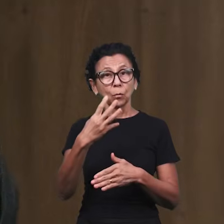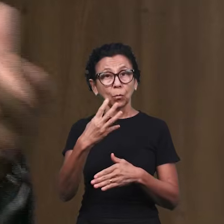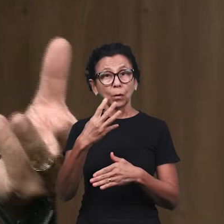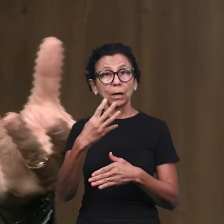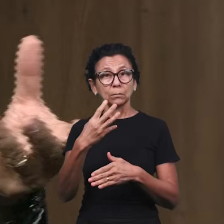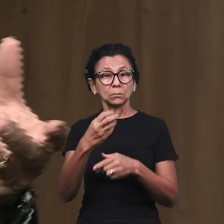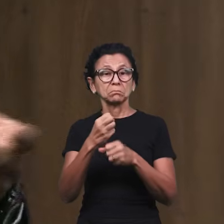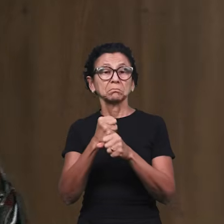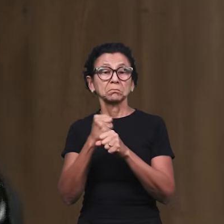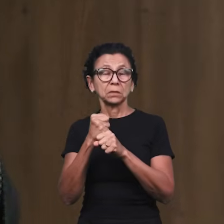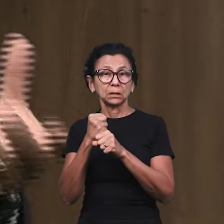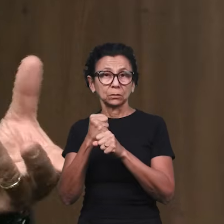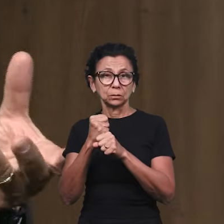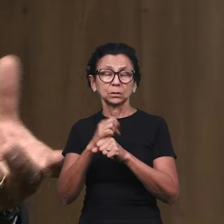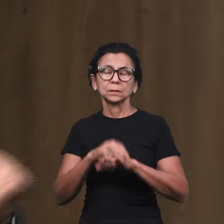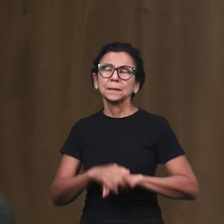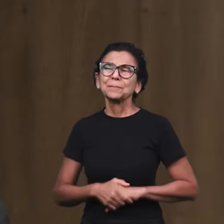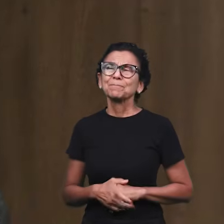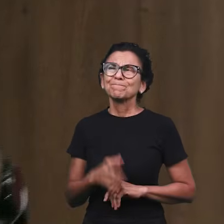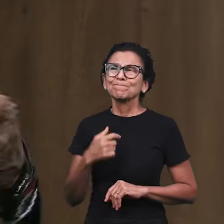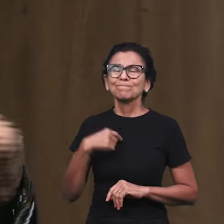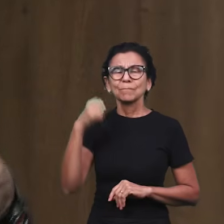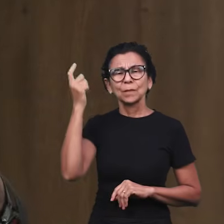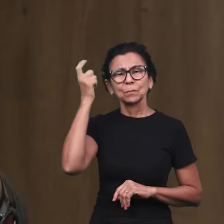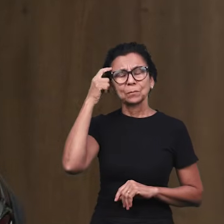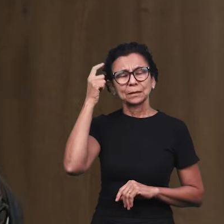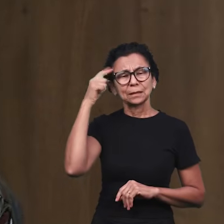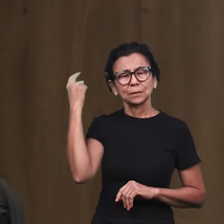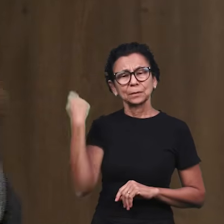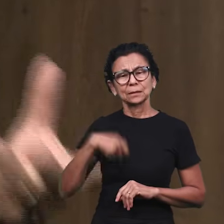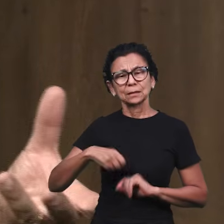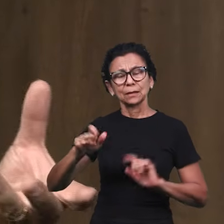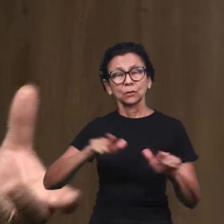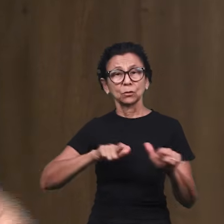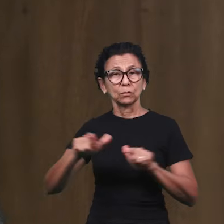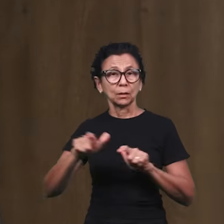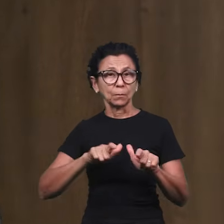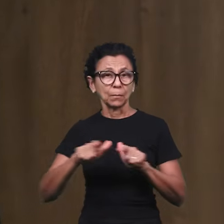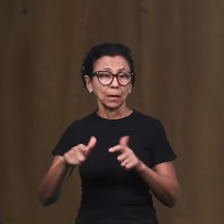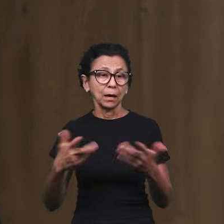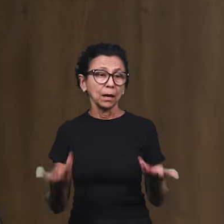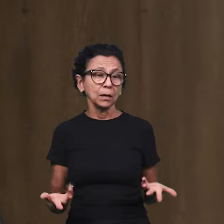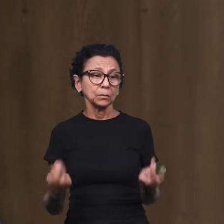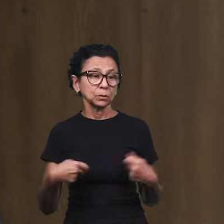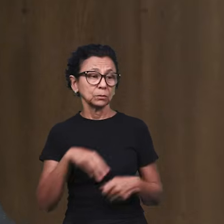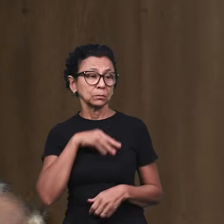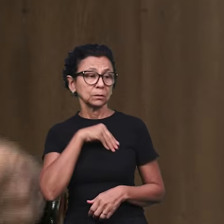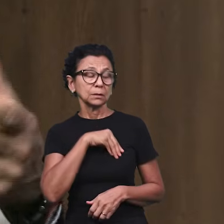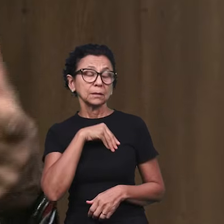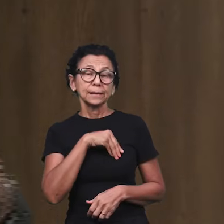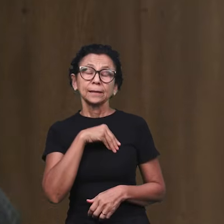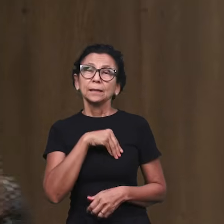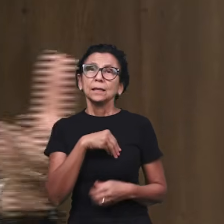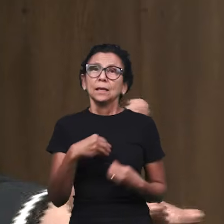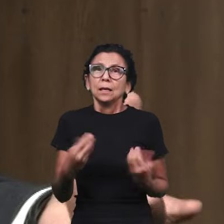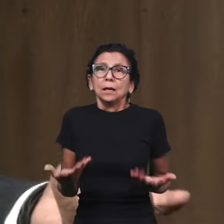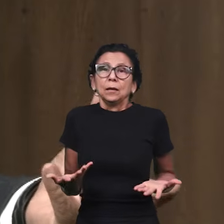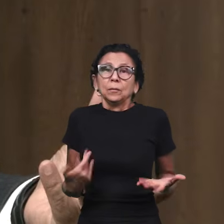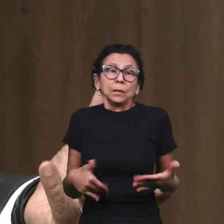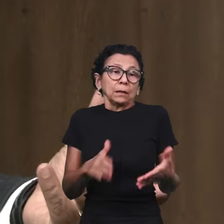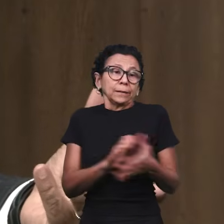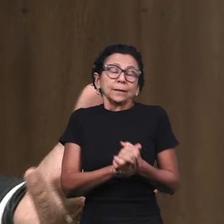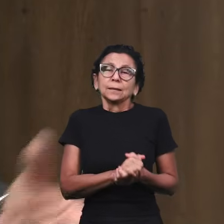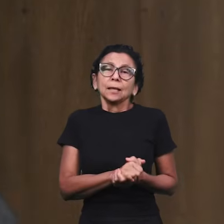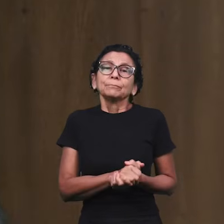eu precisava ter uma atividade, precisava ter uma fonte de renda para me